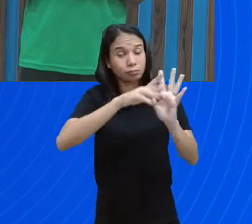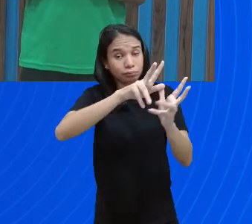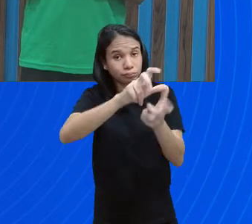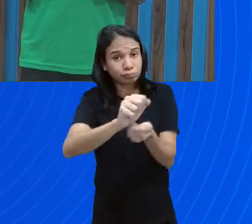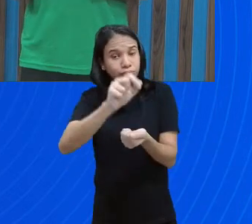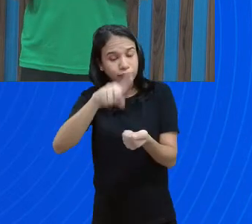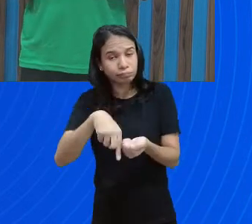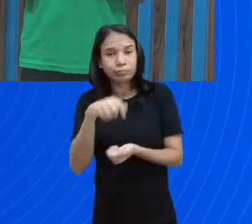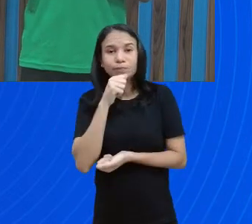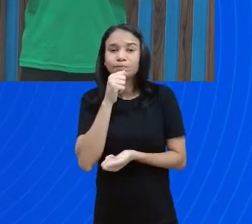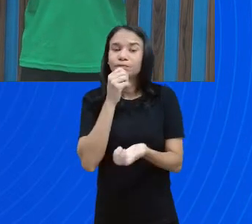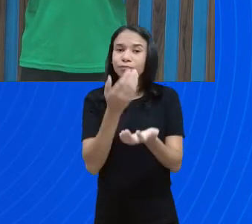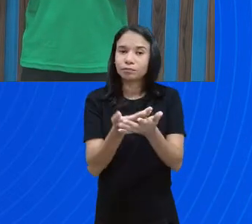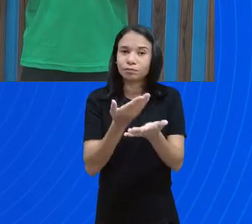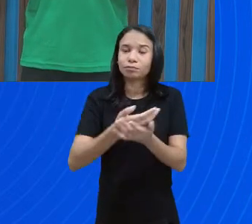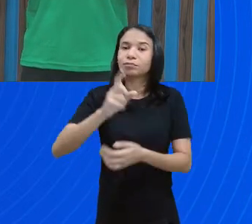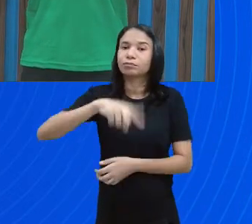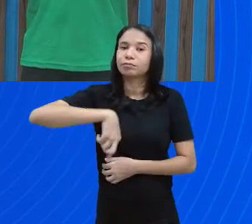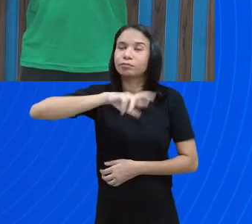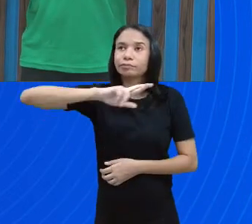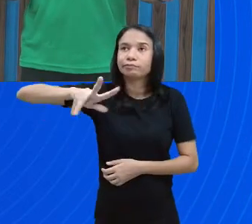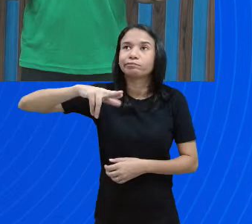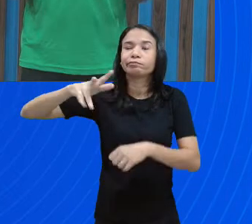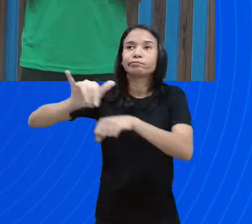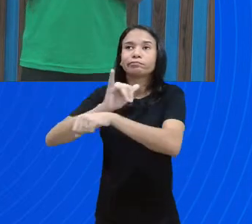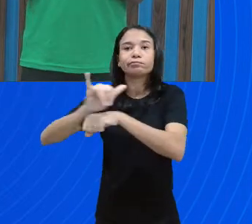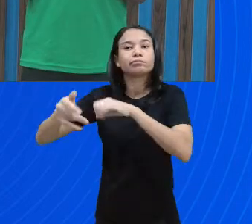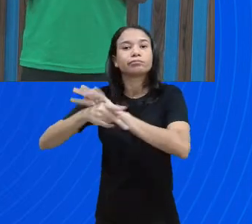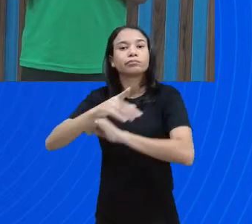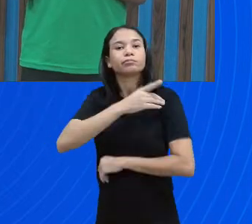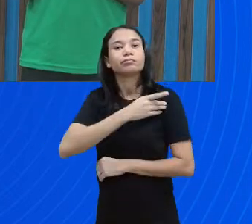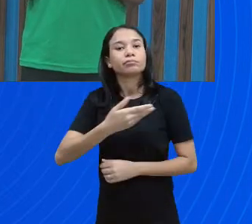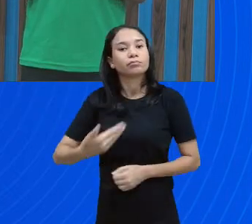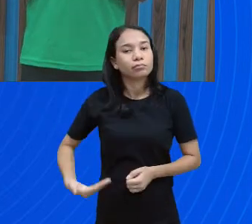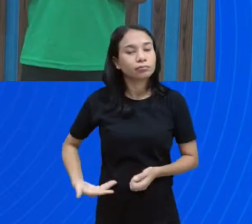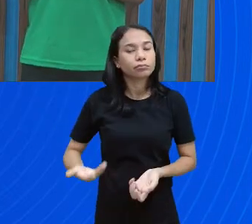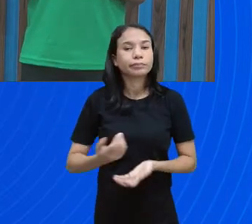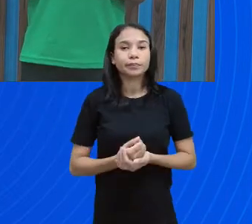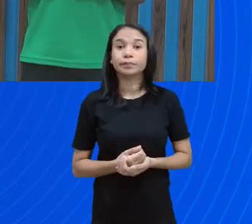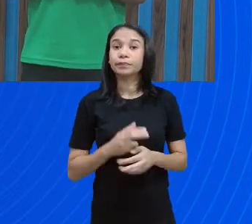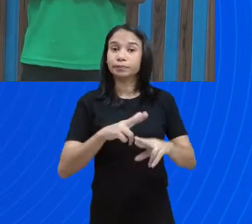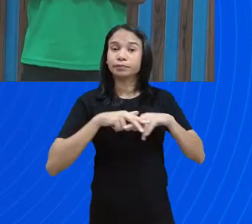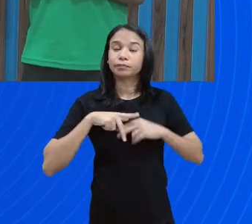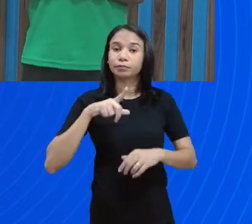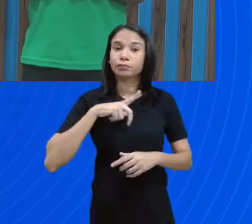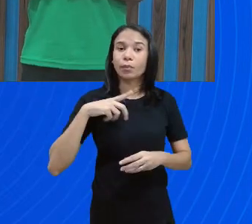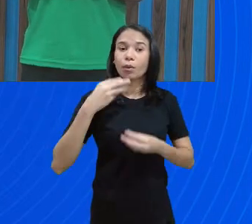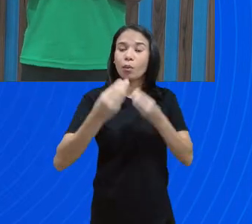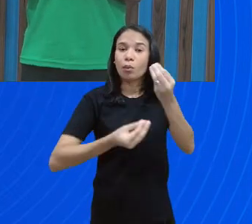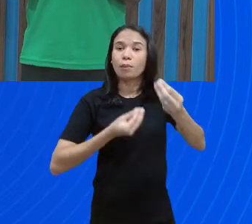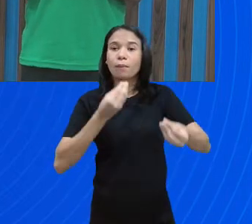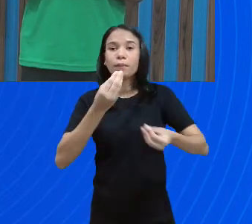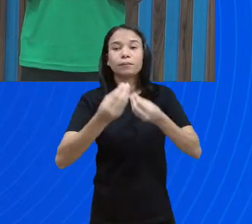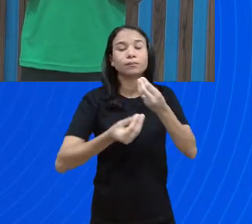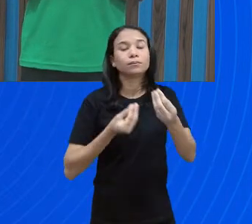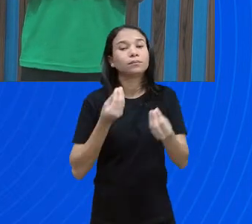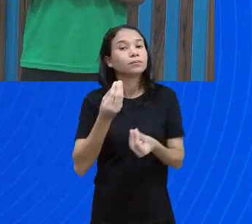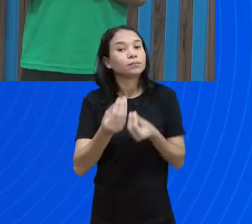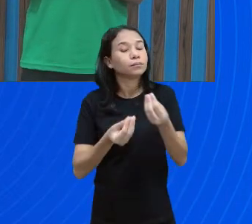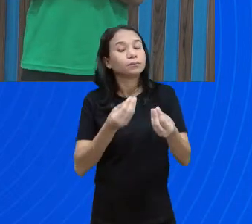tá? A gente vai ver isso também, diferentes formas de governo, né? E essa soberania, ela